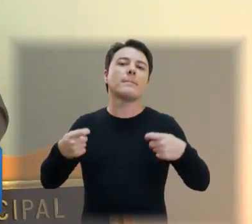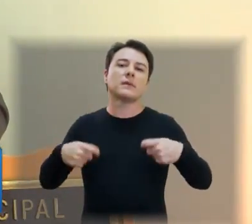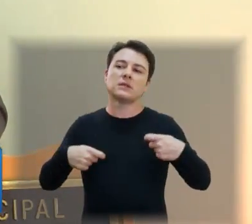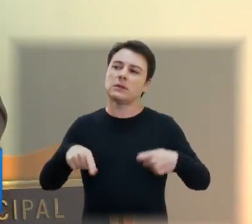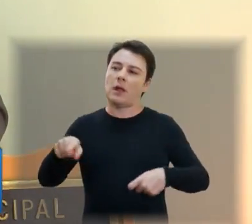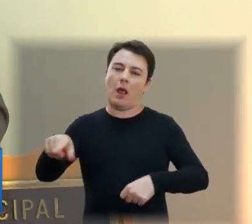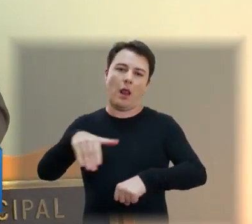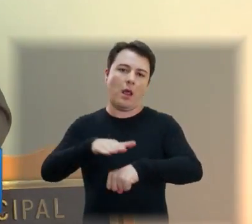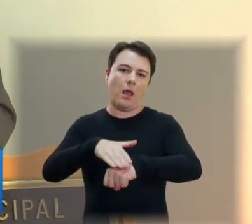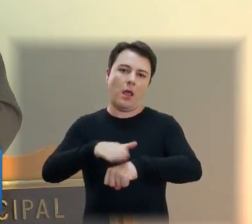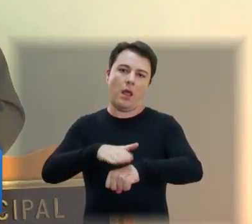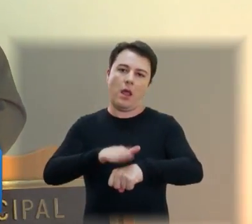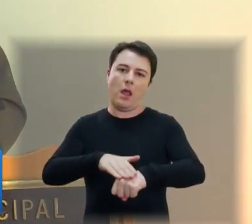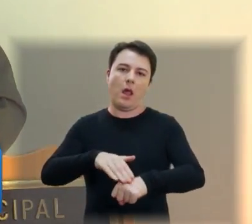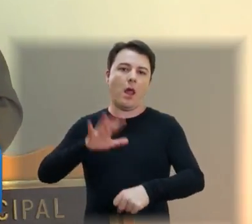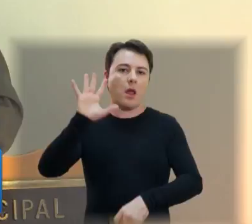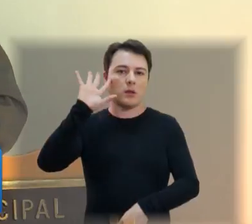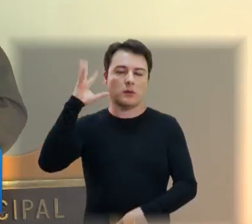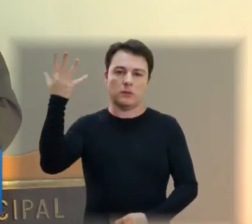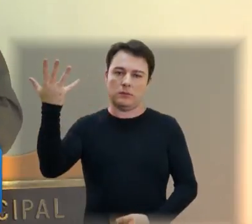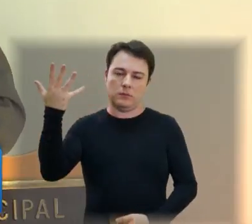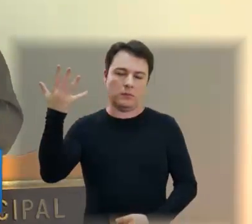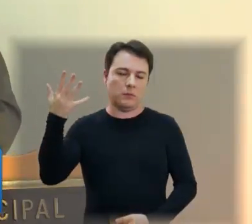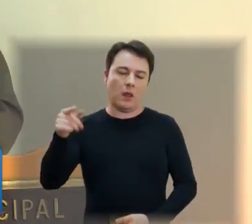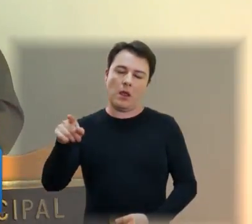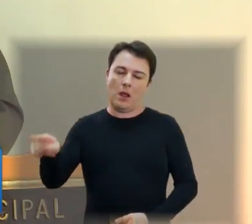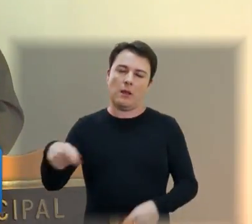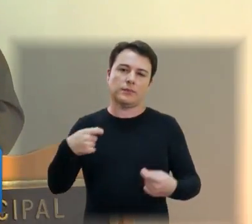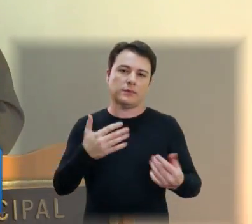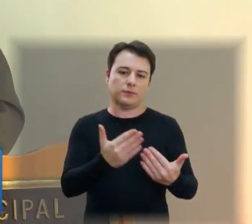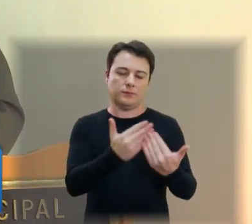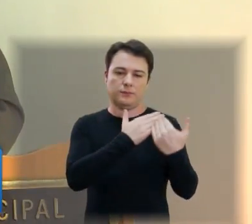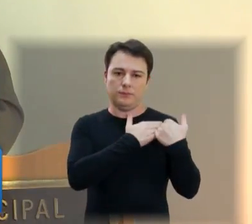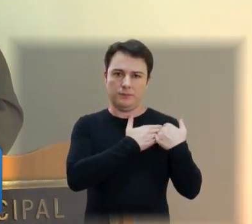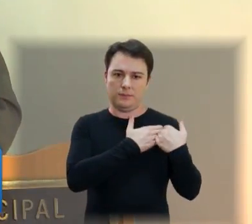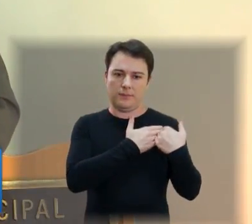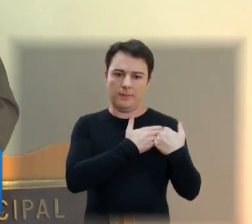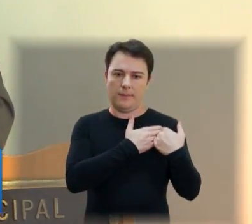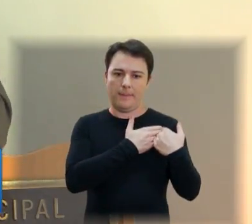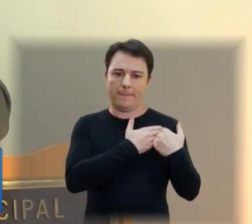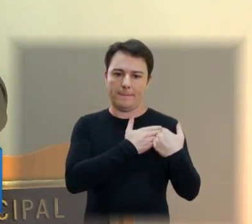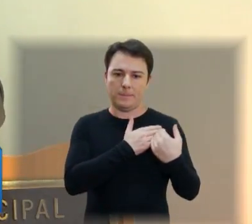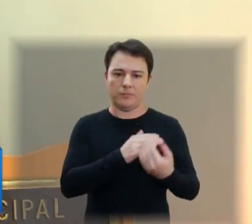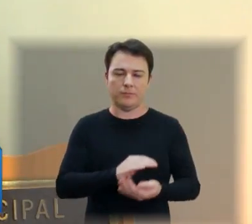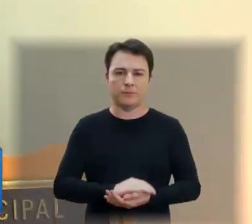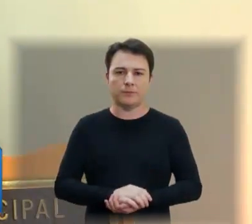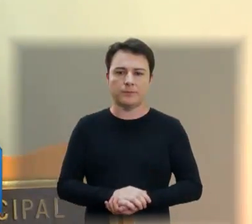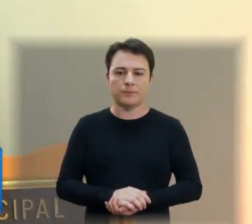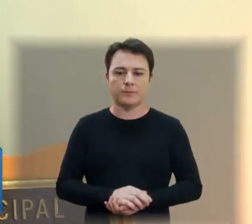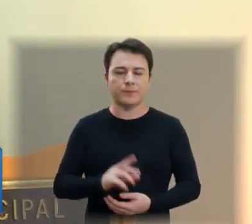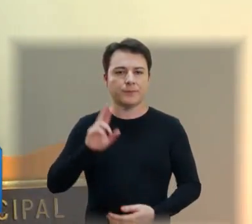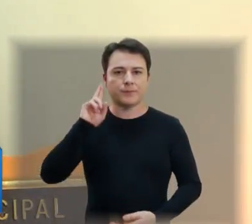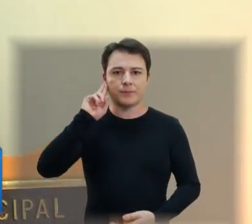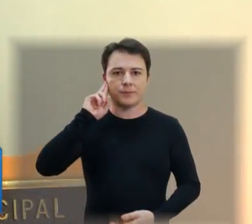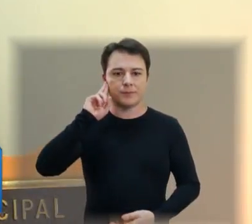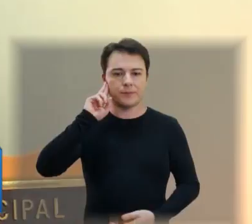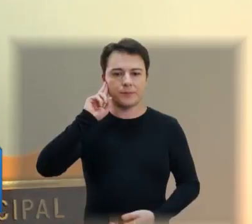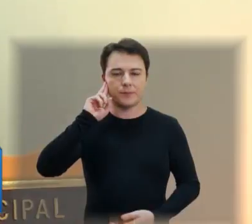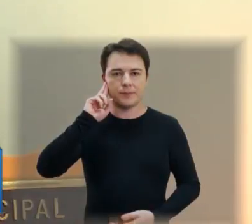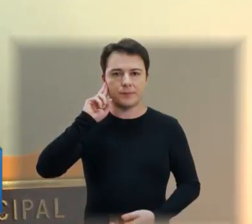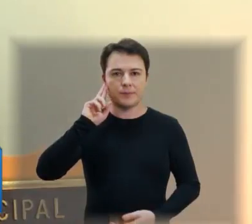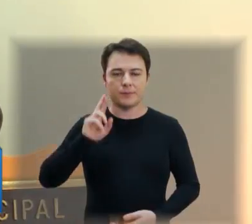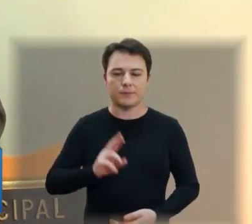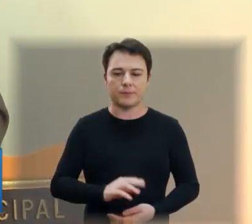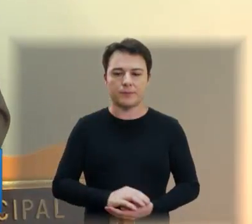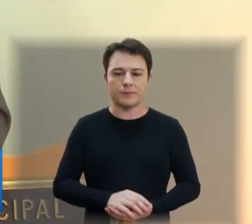arcar com esses ônus e bônus onde se organiza um evento. Então é isso, espero que essa lei venha, com certeza,